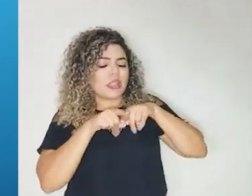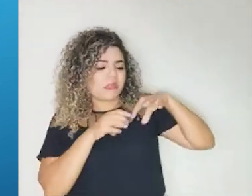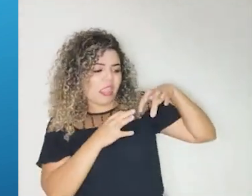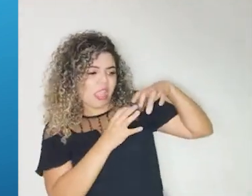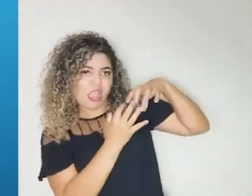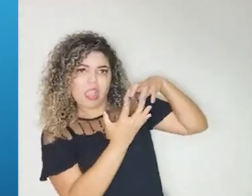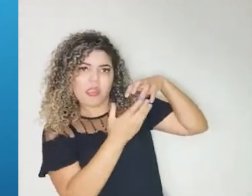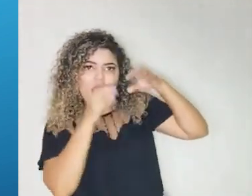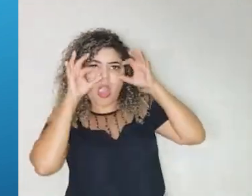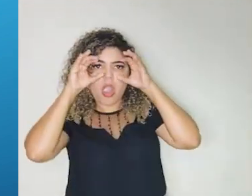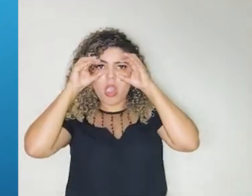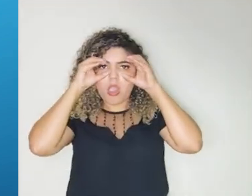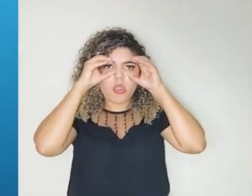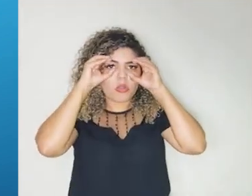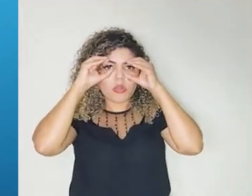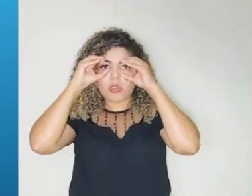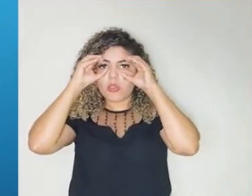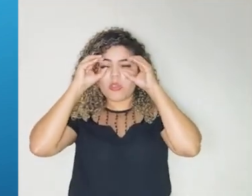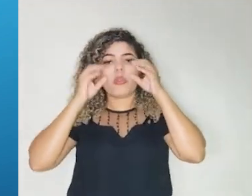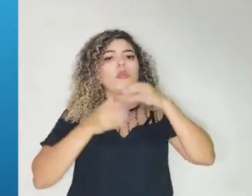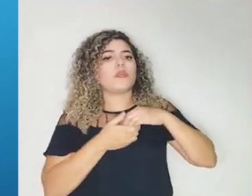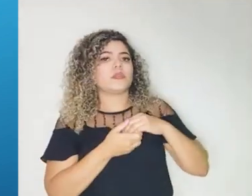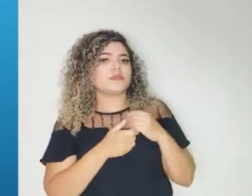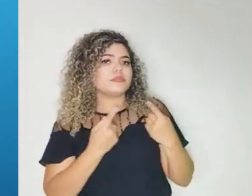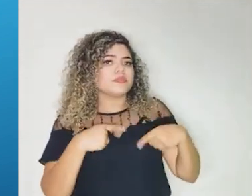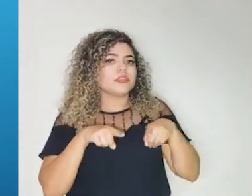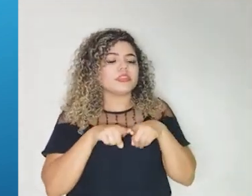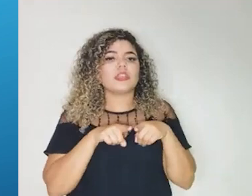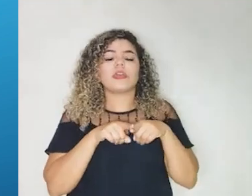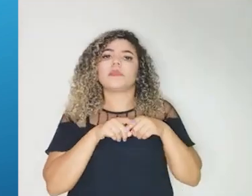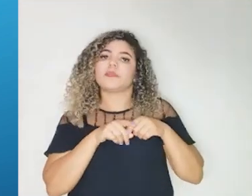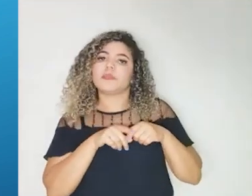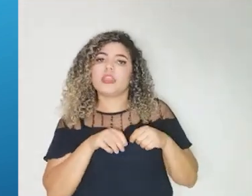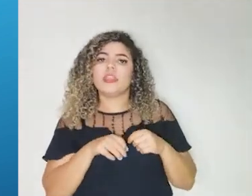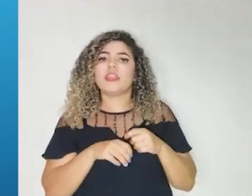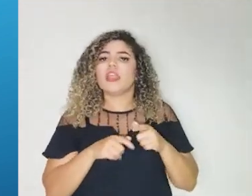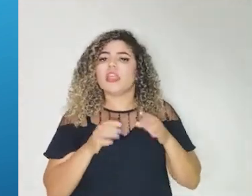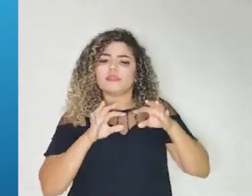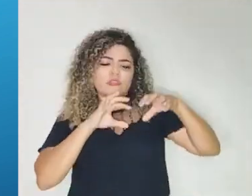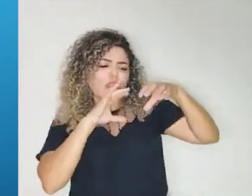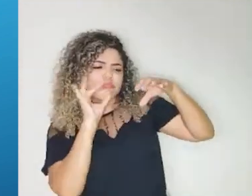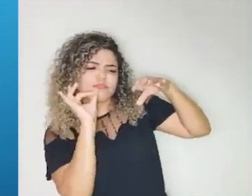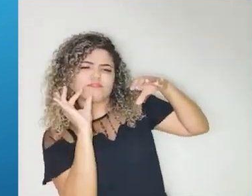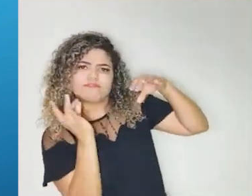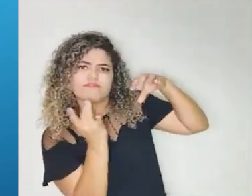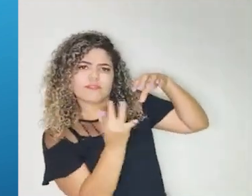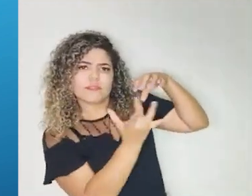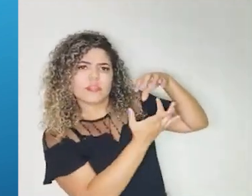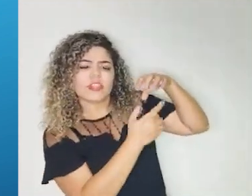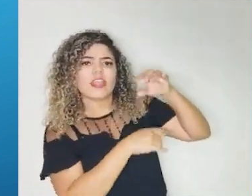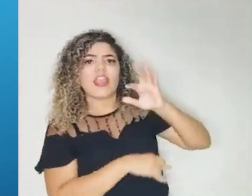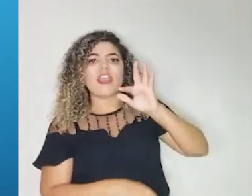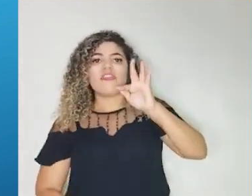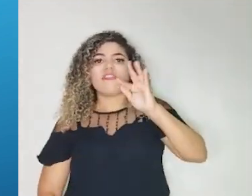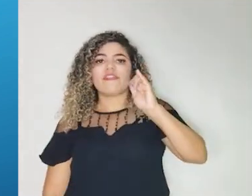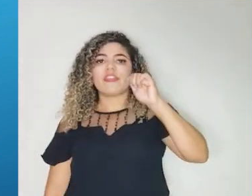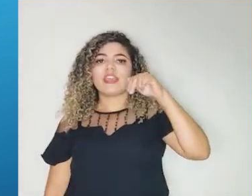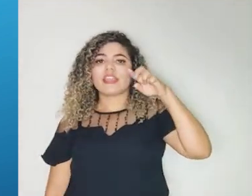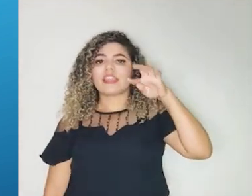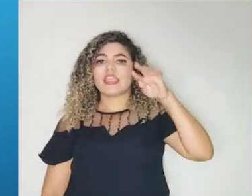patas, olhos, os pedipalpos, o orifício anal e as filandeiras. Aqui nós temos as fiandeiras, que